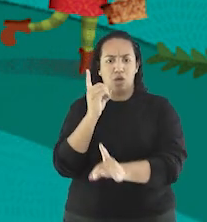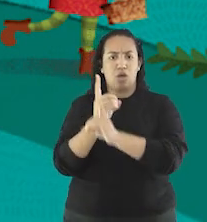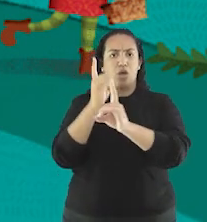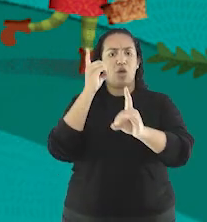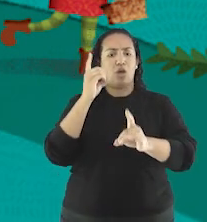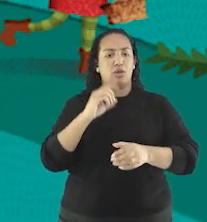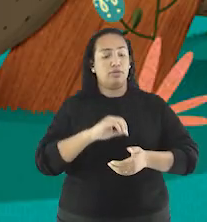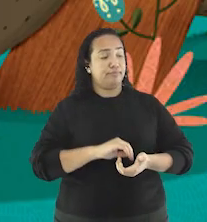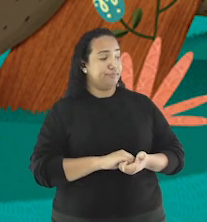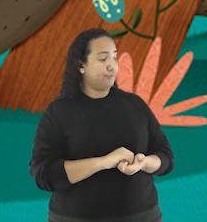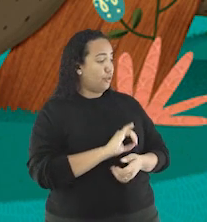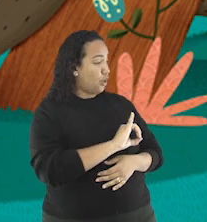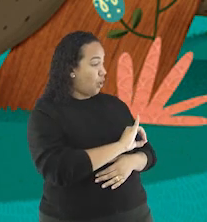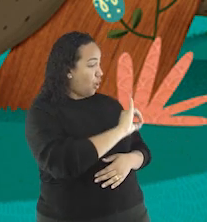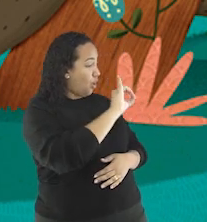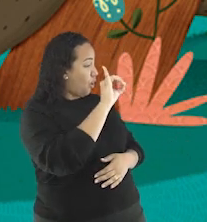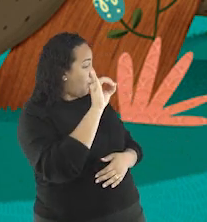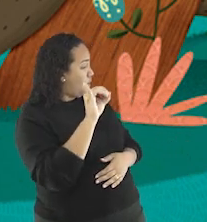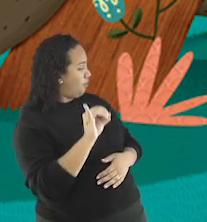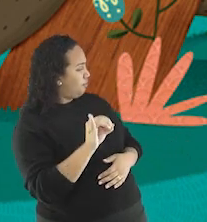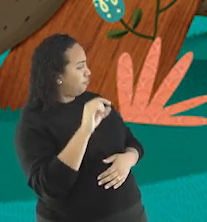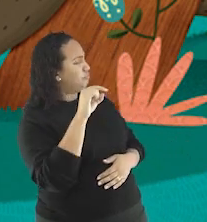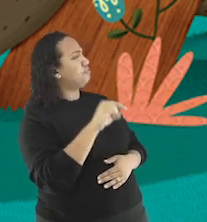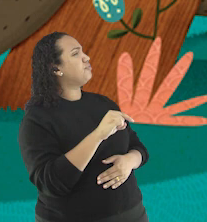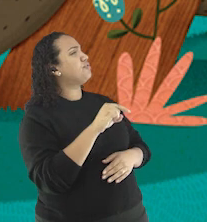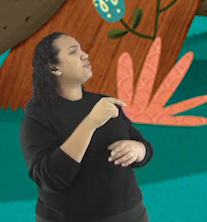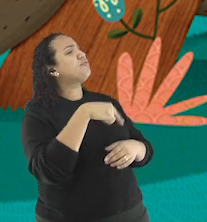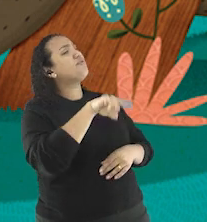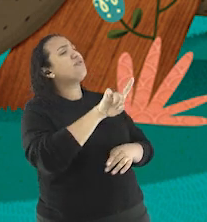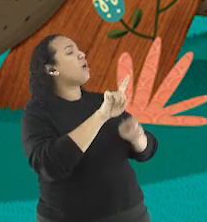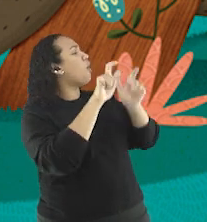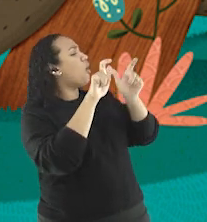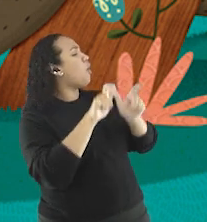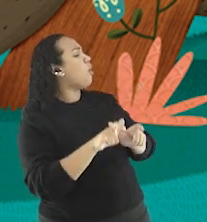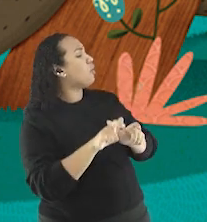a abordou. Olá!